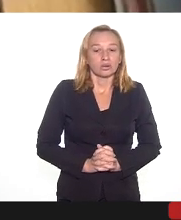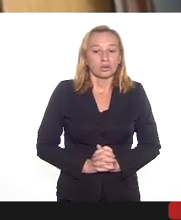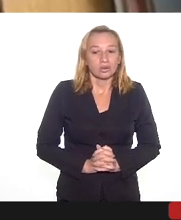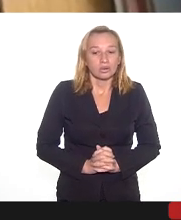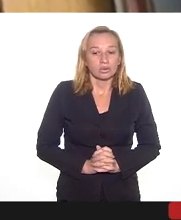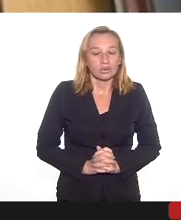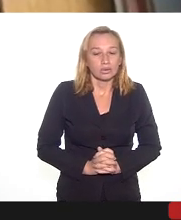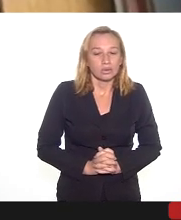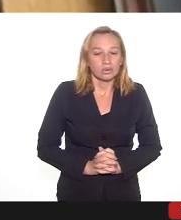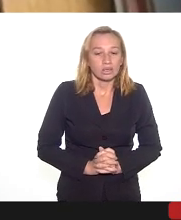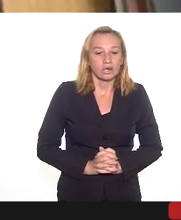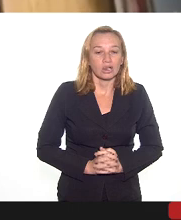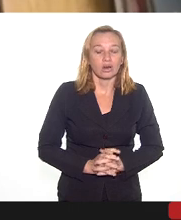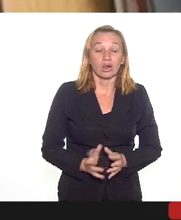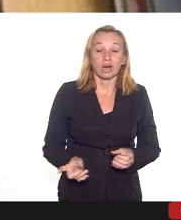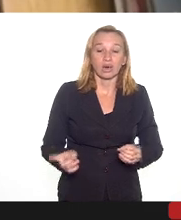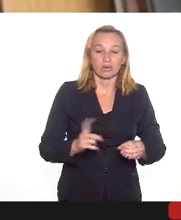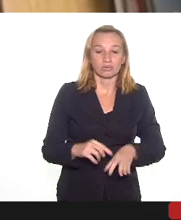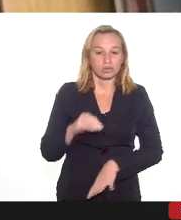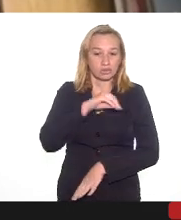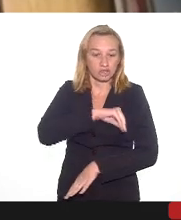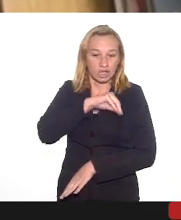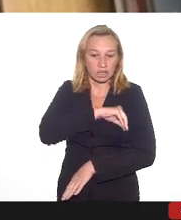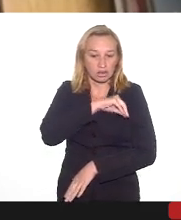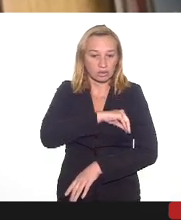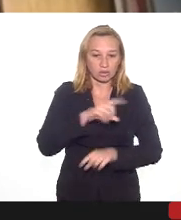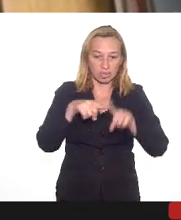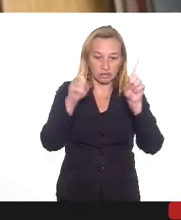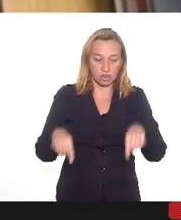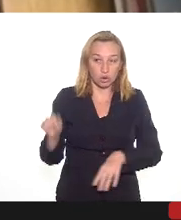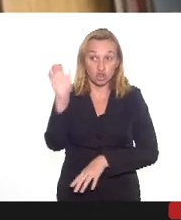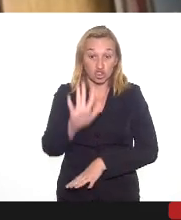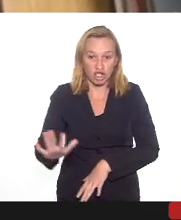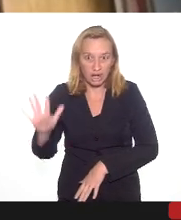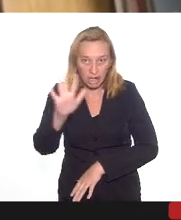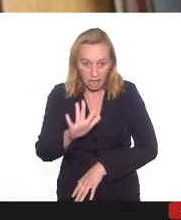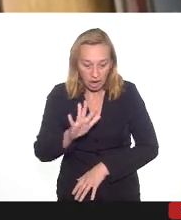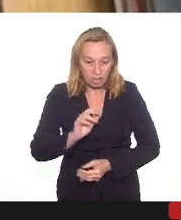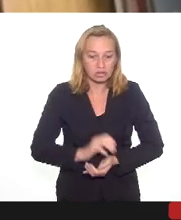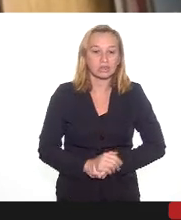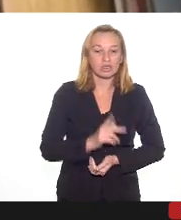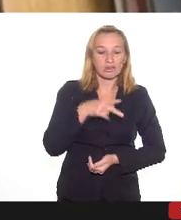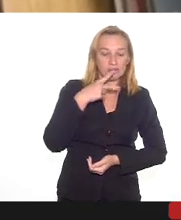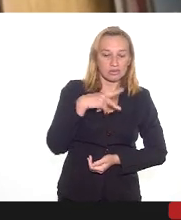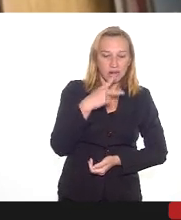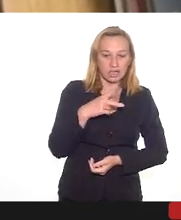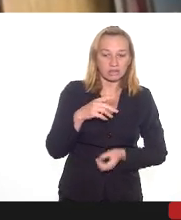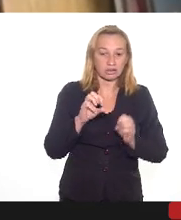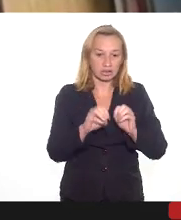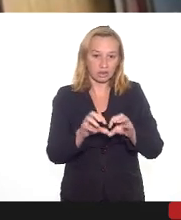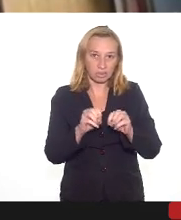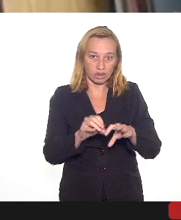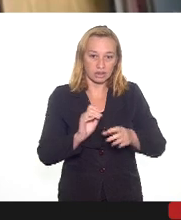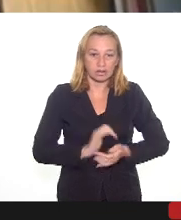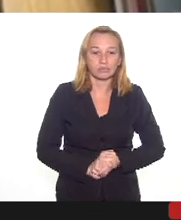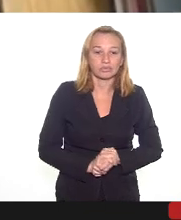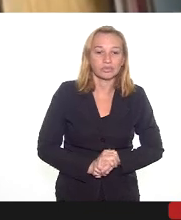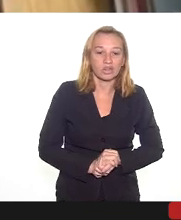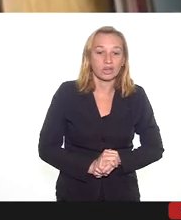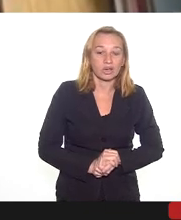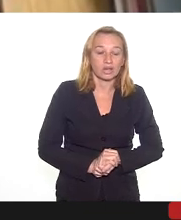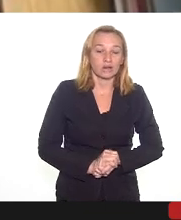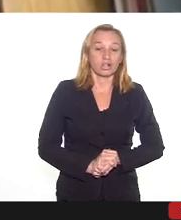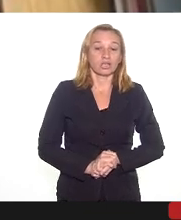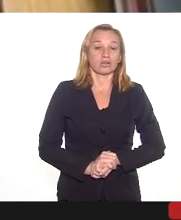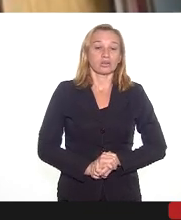à recomposição salarial dos servidores em geral, né, que especificamente a gente está falando do caso da educação, a situação que a